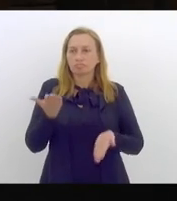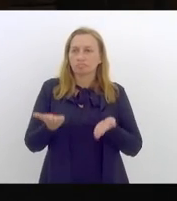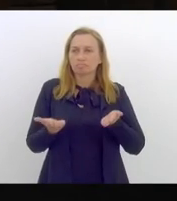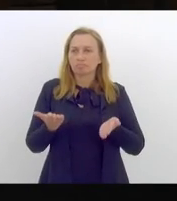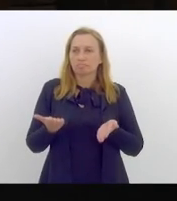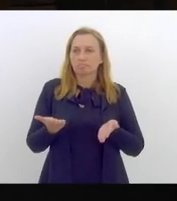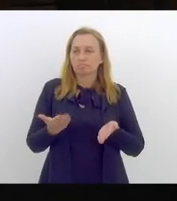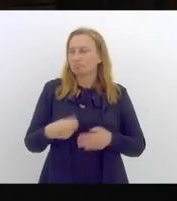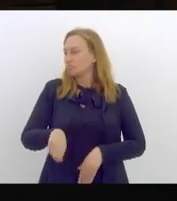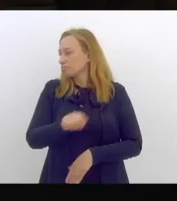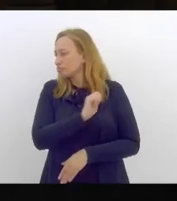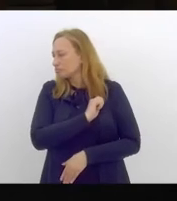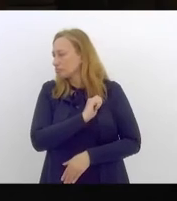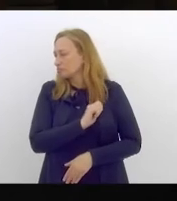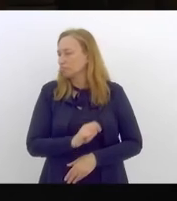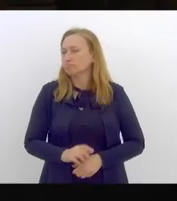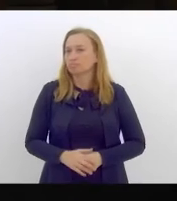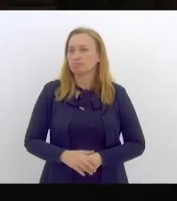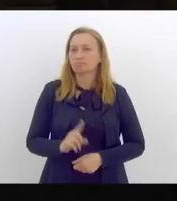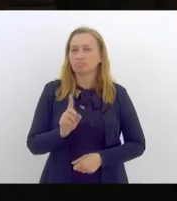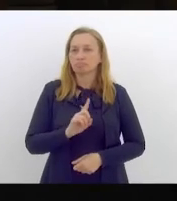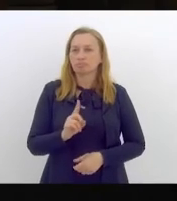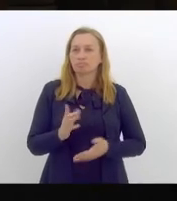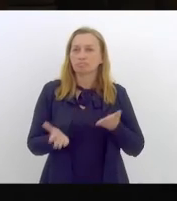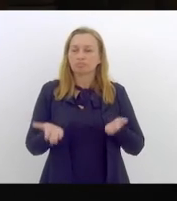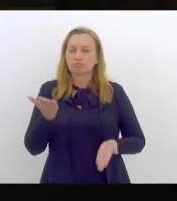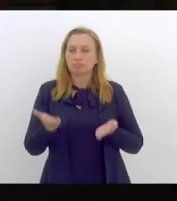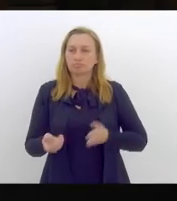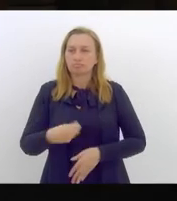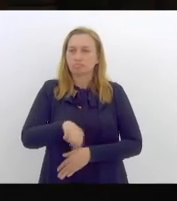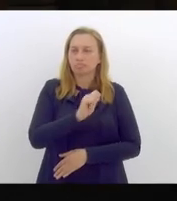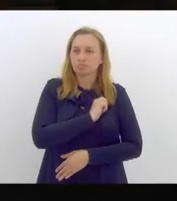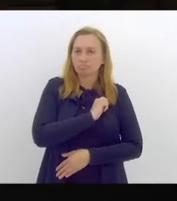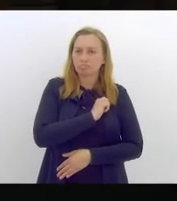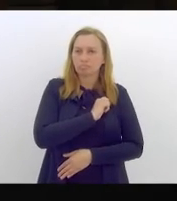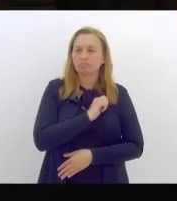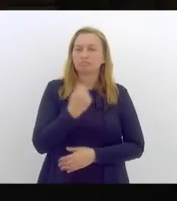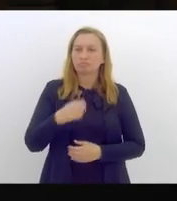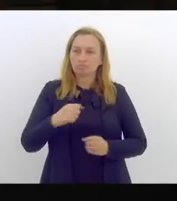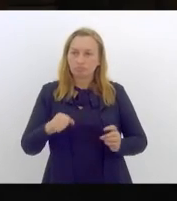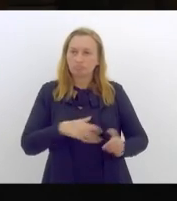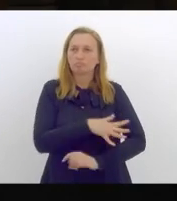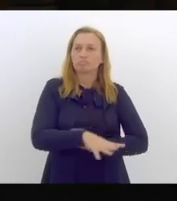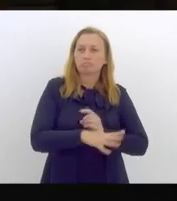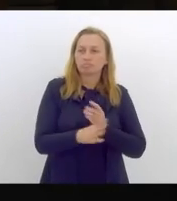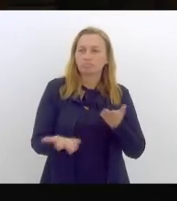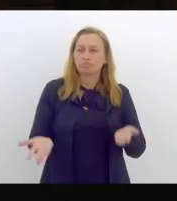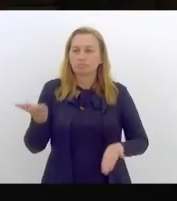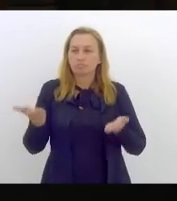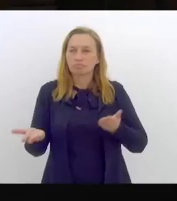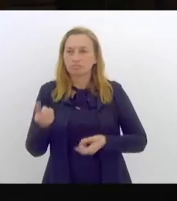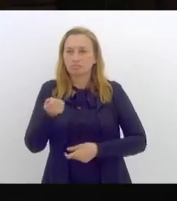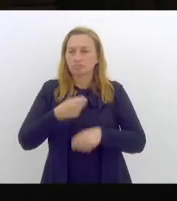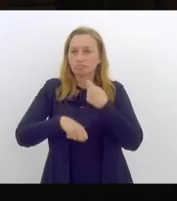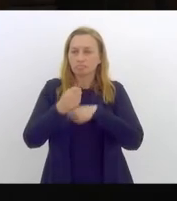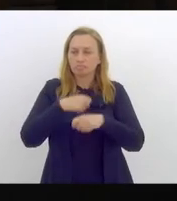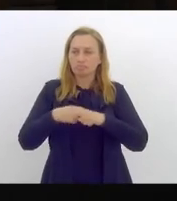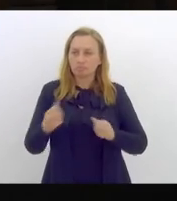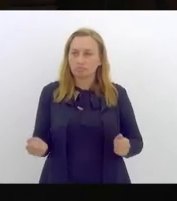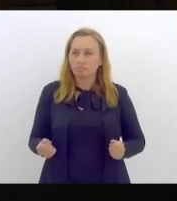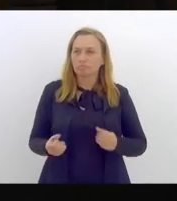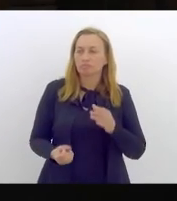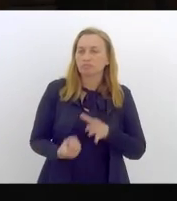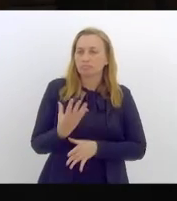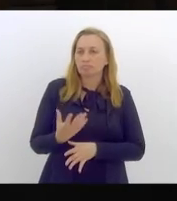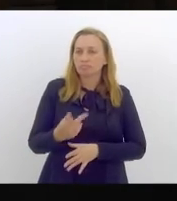fiscal. Reafirmo, não se equilíbrio fiscal sem equilíbrio social. Economia é feita de gente, economia